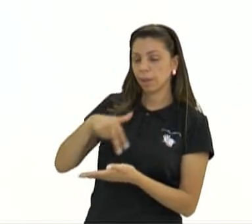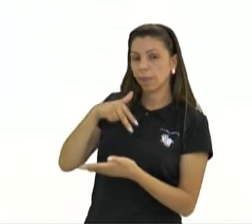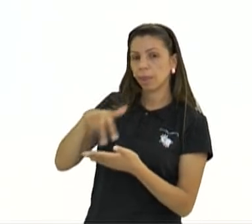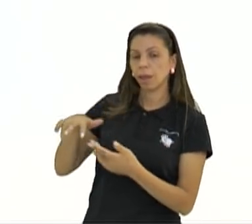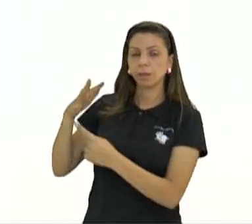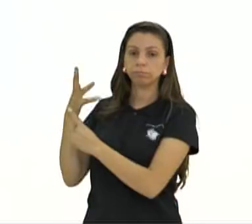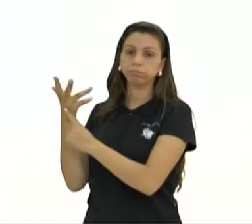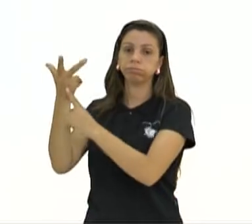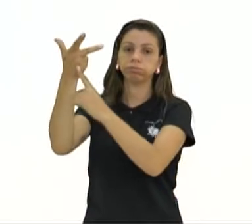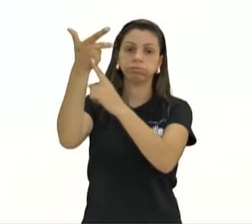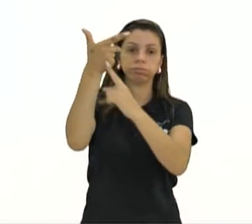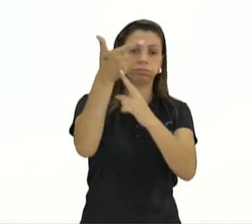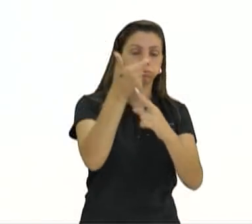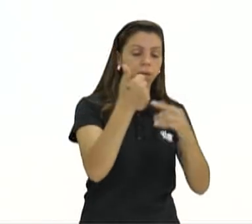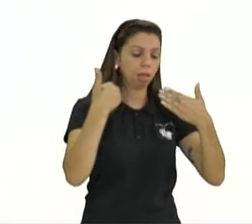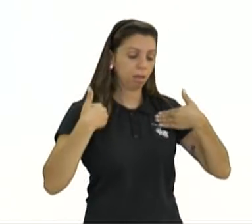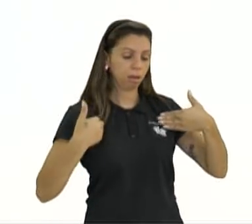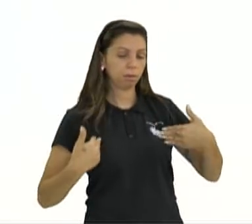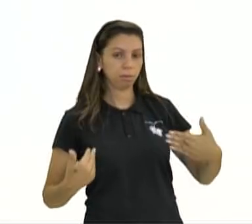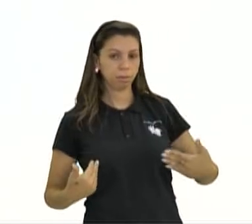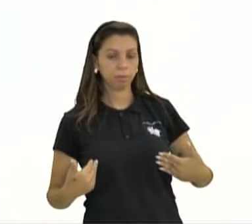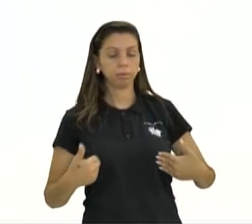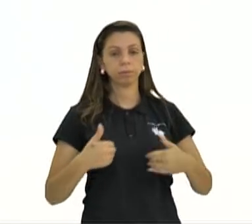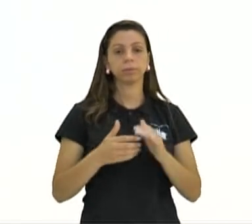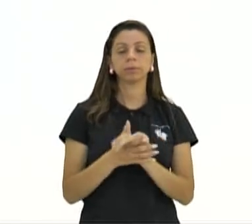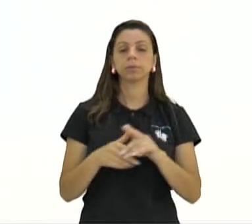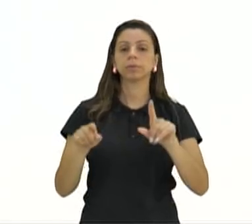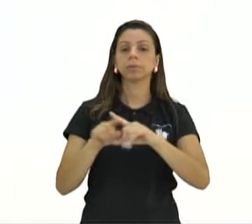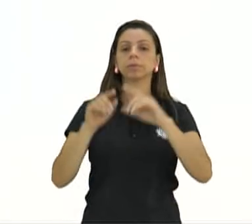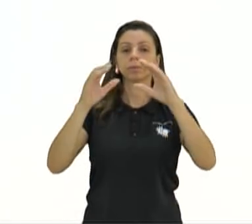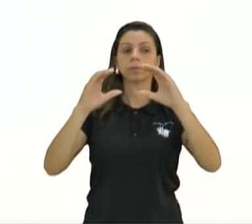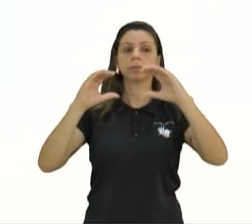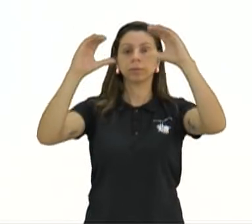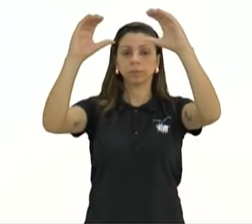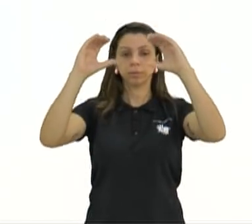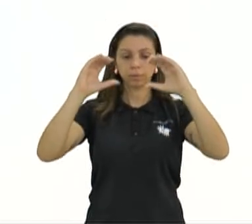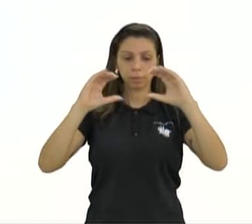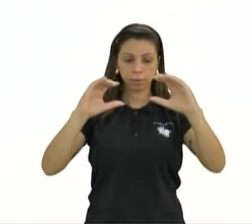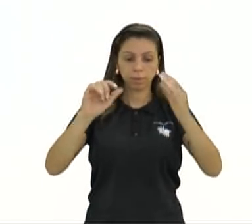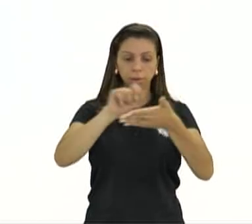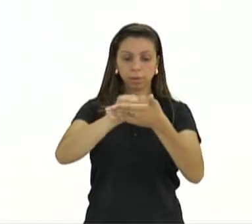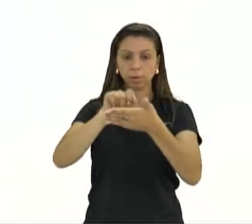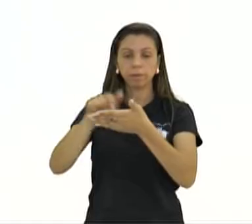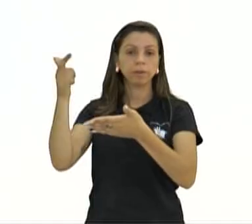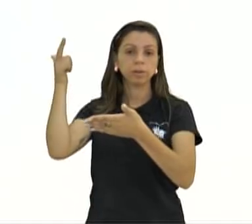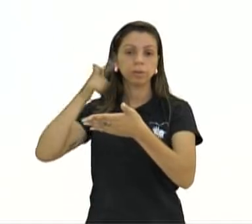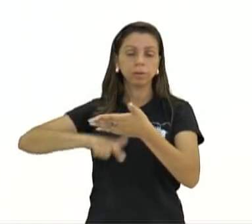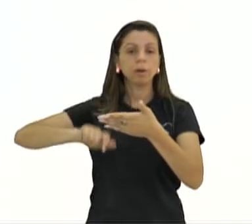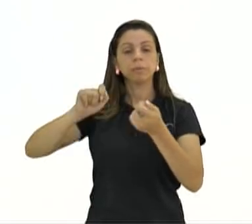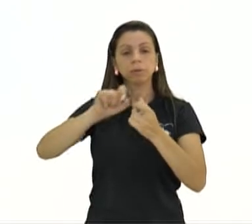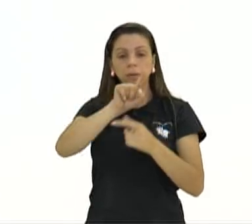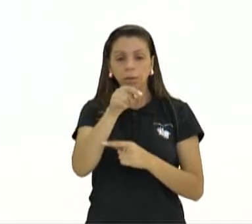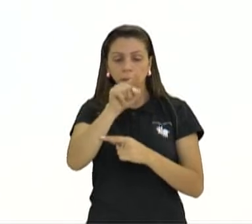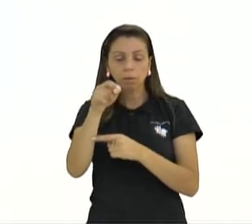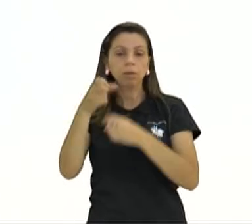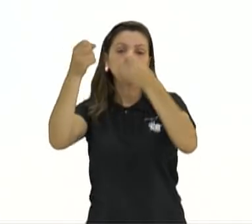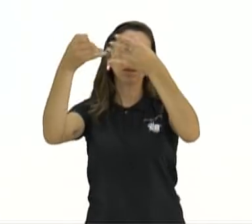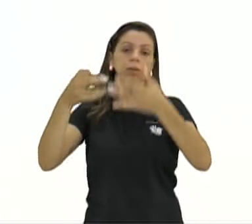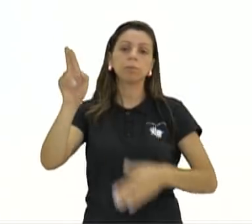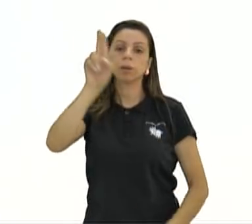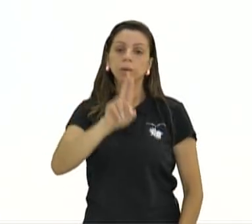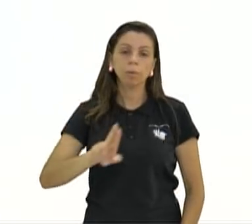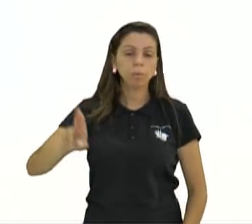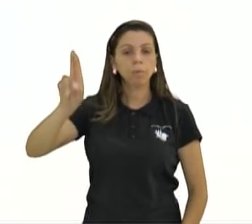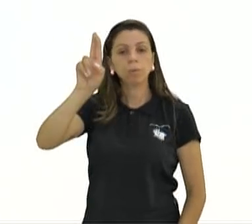cênica e plástica. Reescreva o trecho acima pontuando-o adequadamente e justifique o uso.